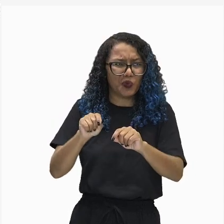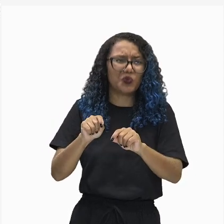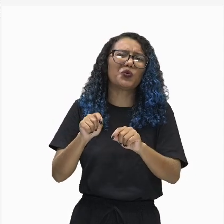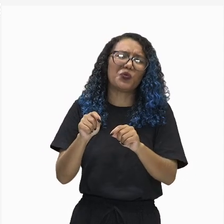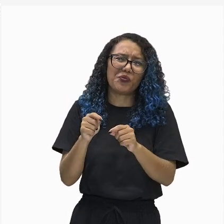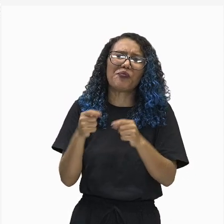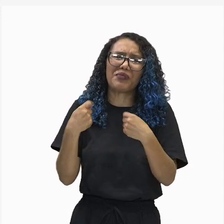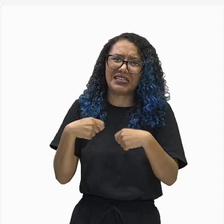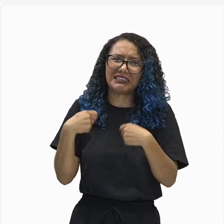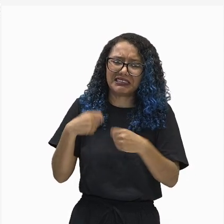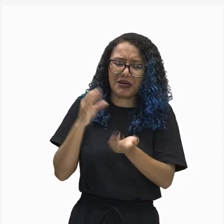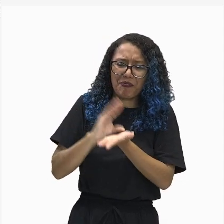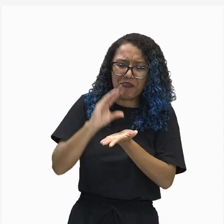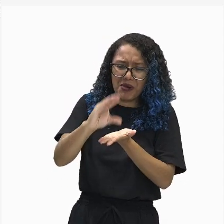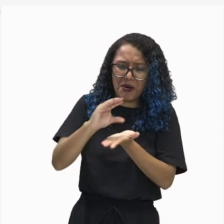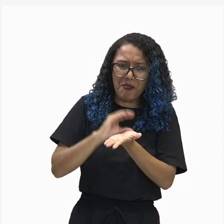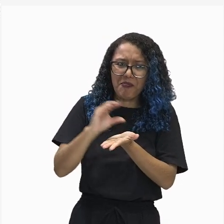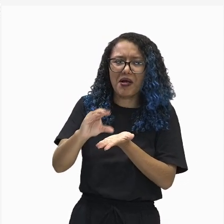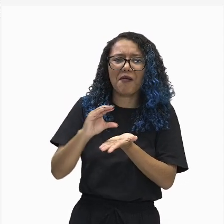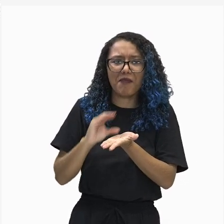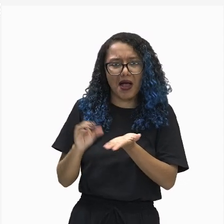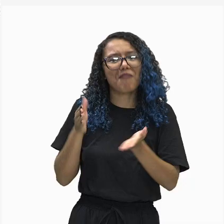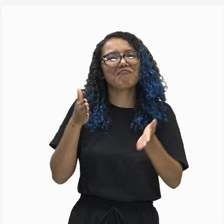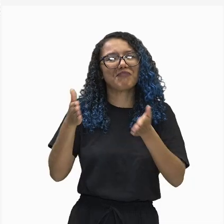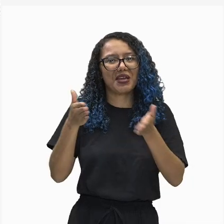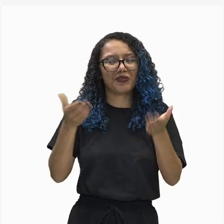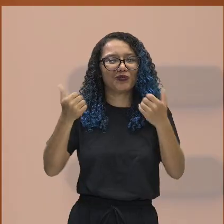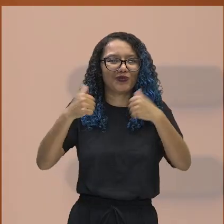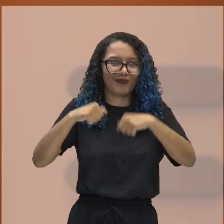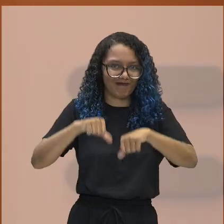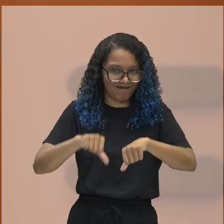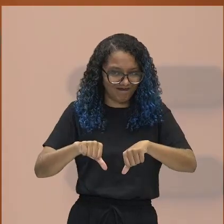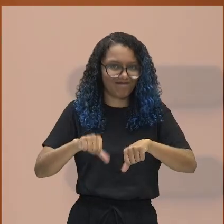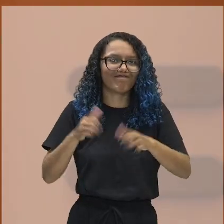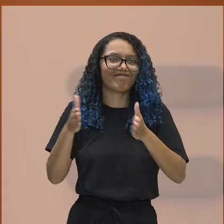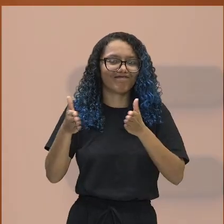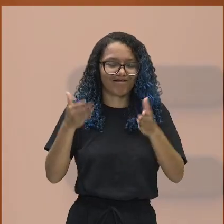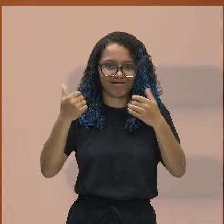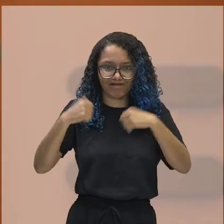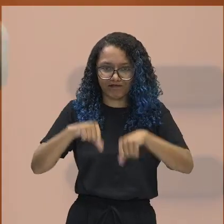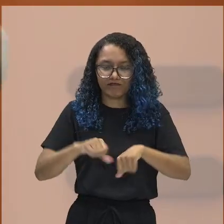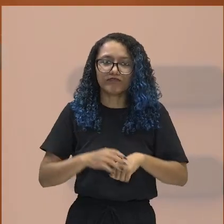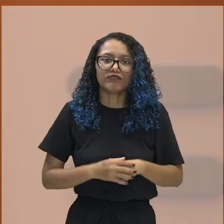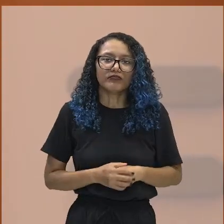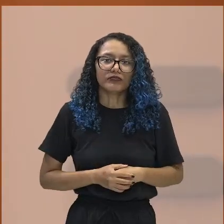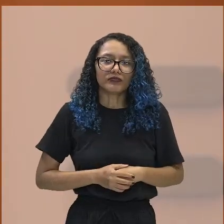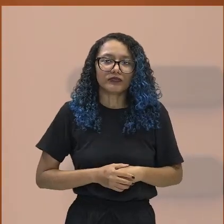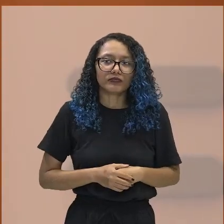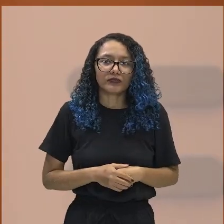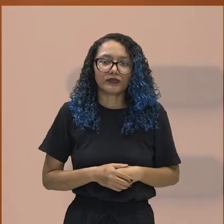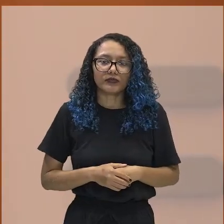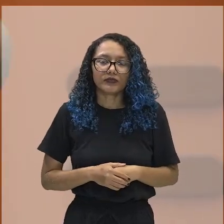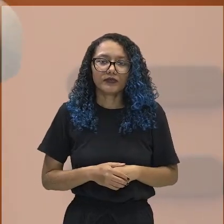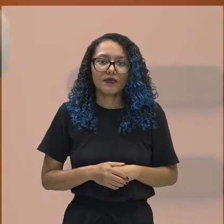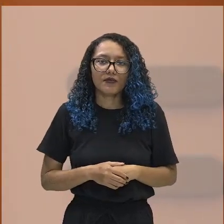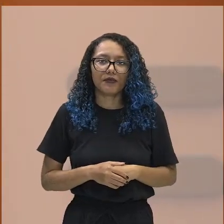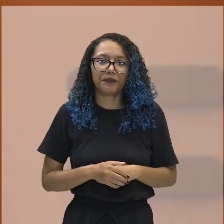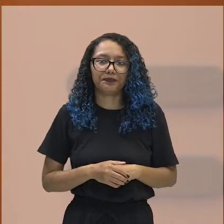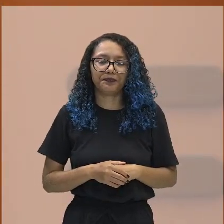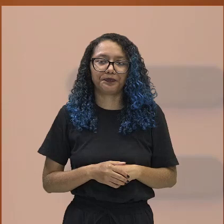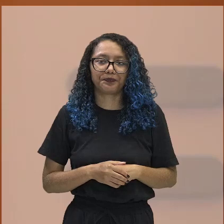E aí a gente vê, então, quais essas outras dificuldades externas. A gente tem, então, aí, nas fronteiras, o